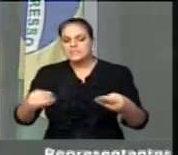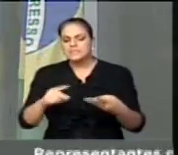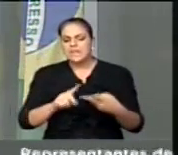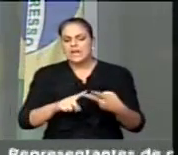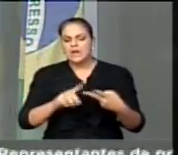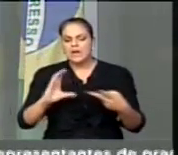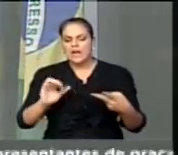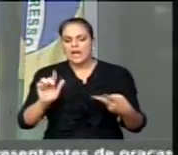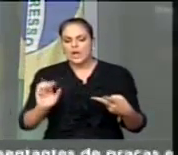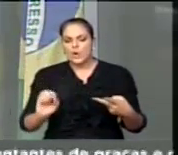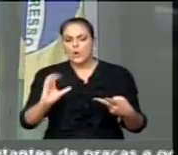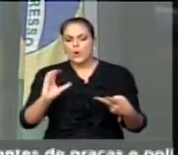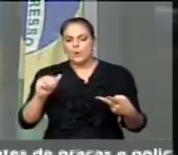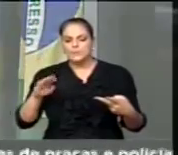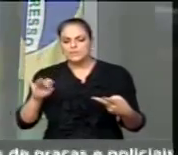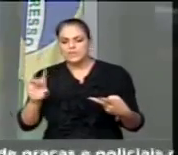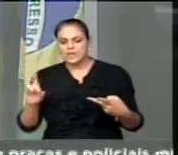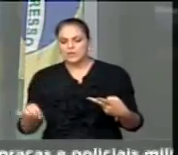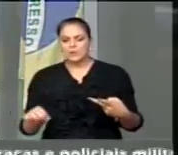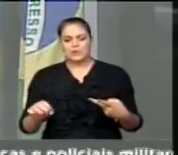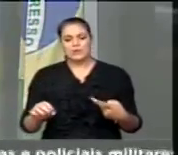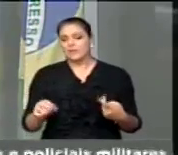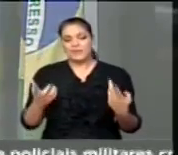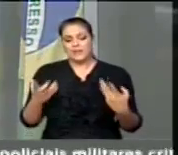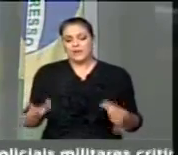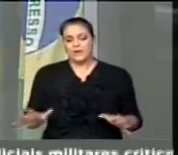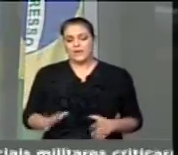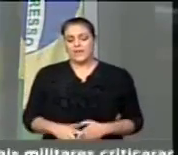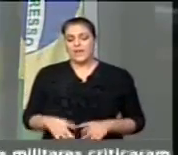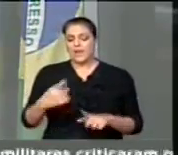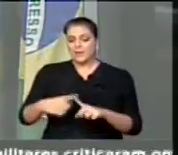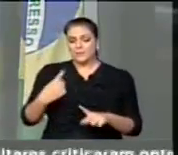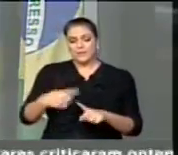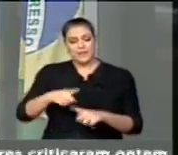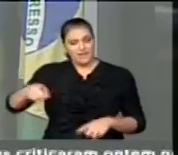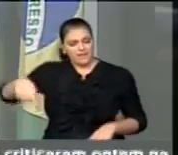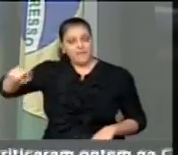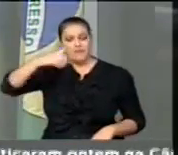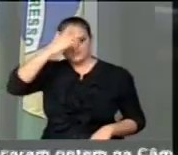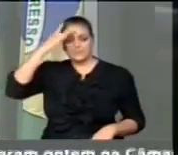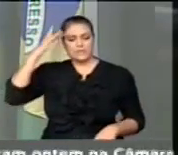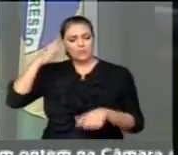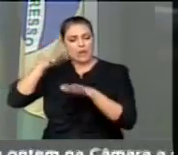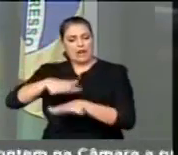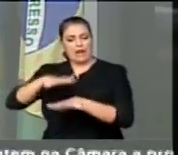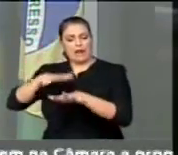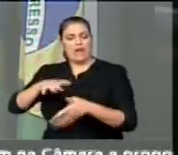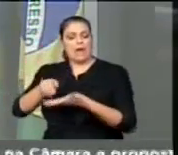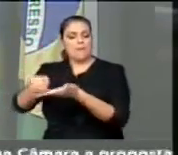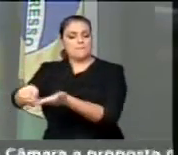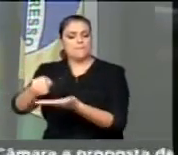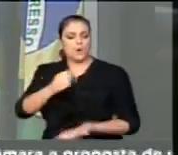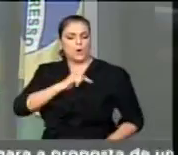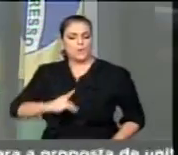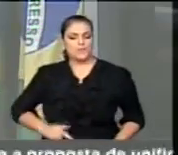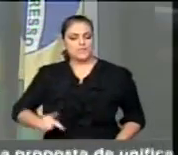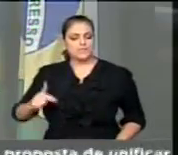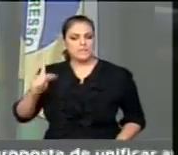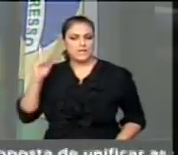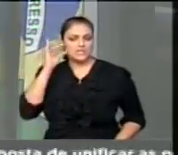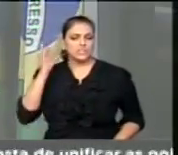engodo, porque na hora de se cortar os companheiros que vão, eles sim, às ruas defender esse governo, os cargos comissionados, porque o povo não